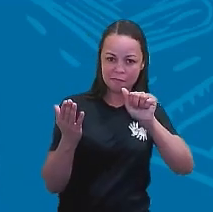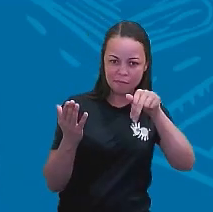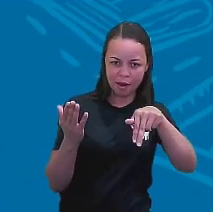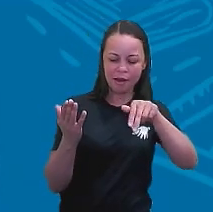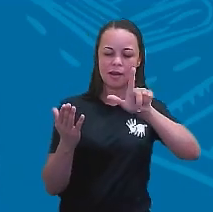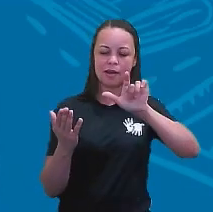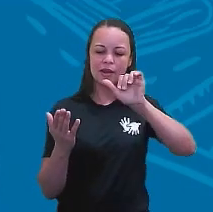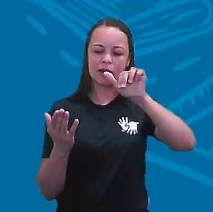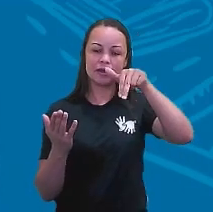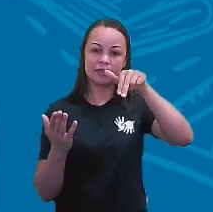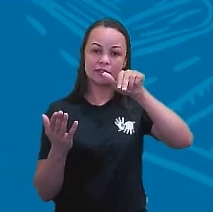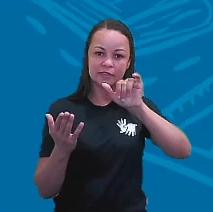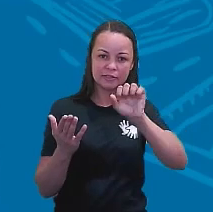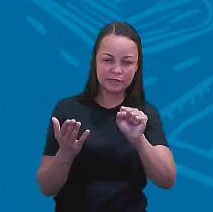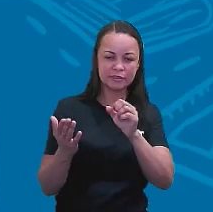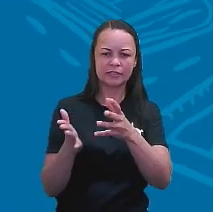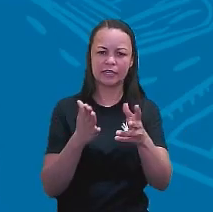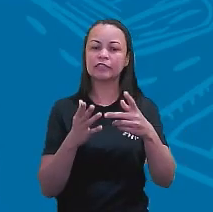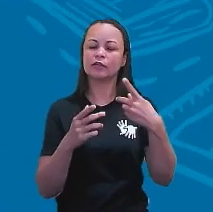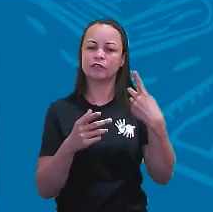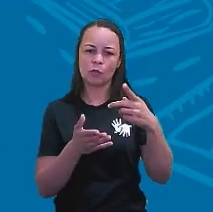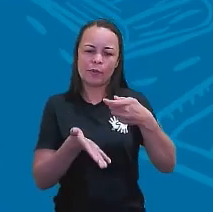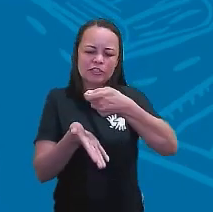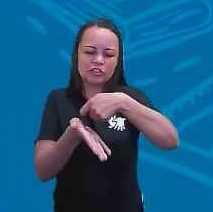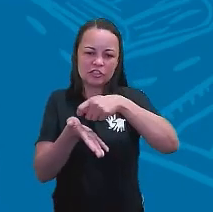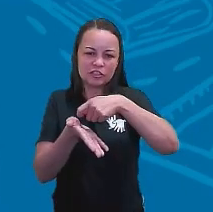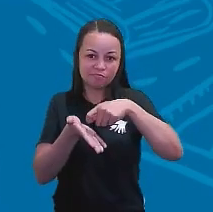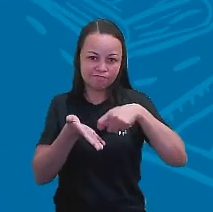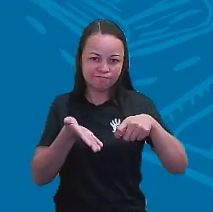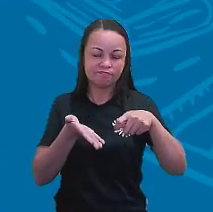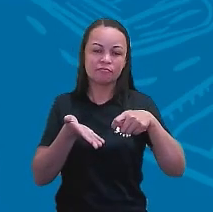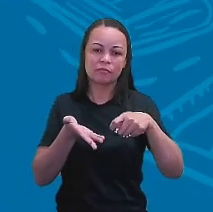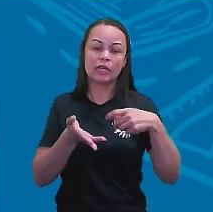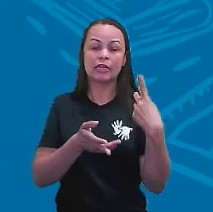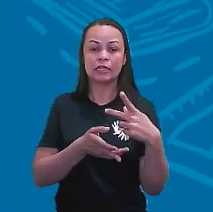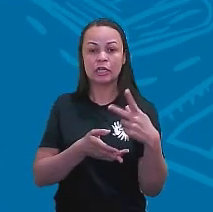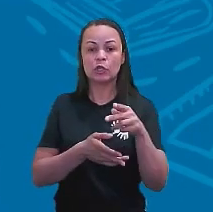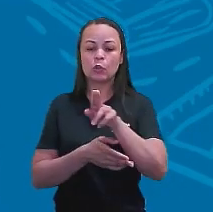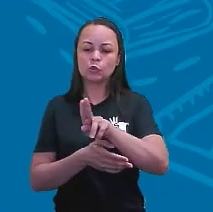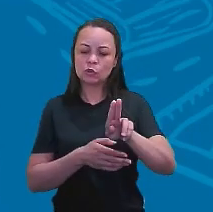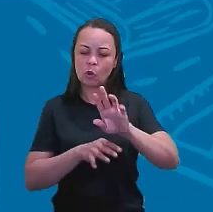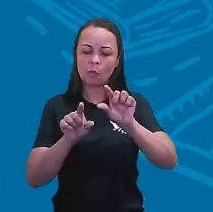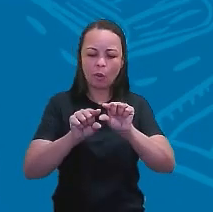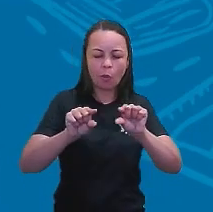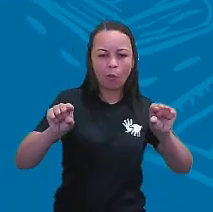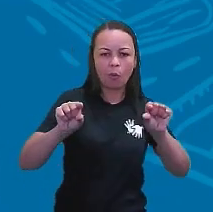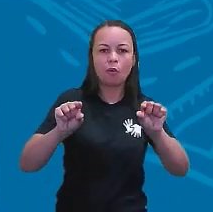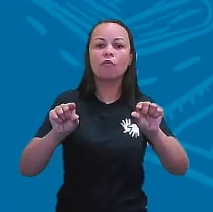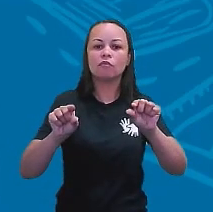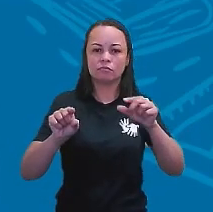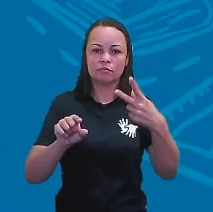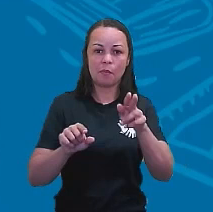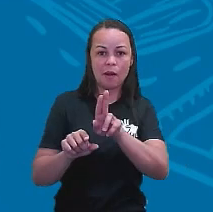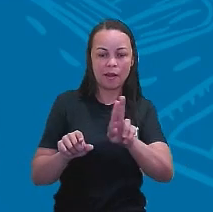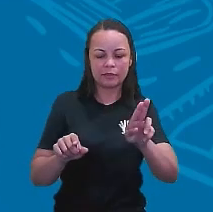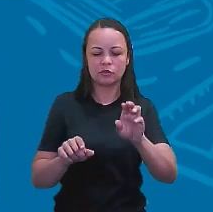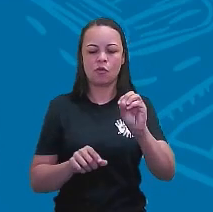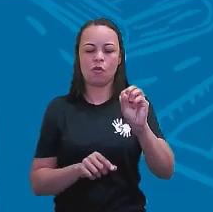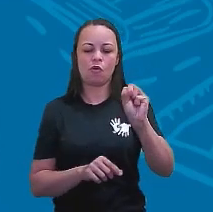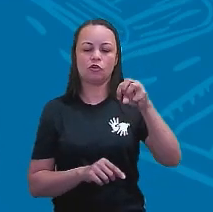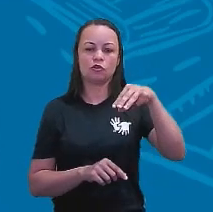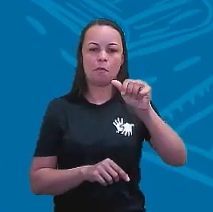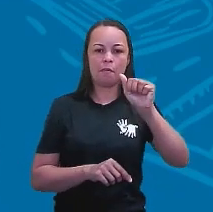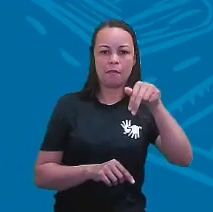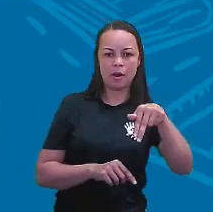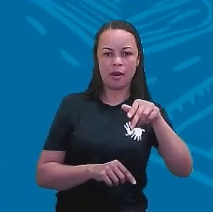esse grandiosíssimo escritor, tá? E cujo nome completo é Osman da Costa Lins.